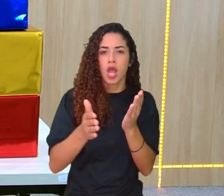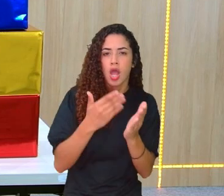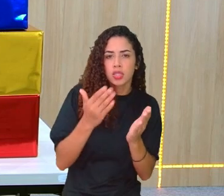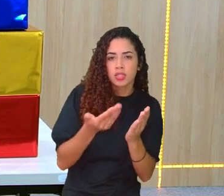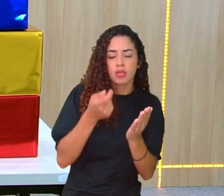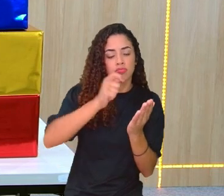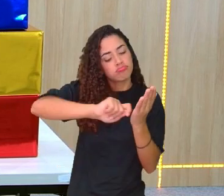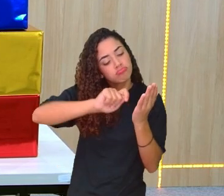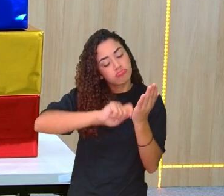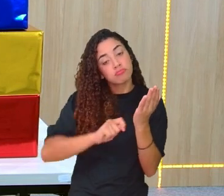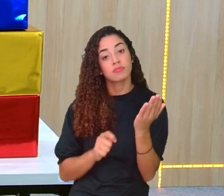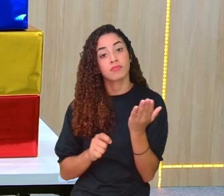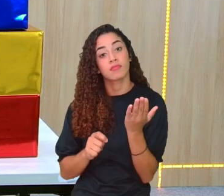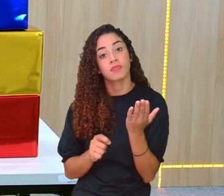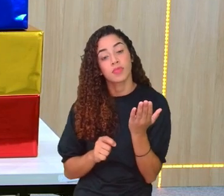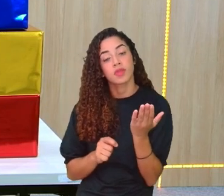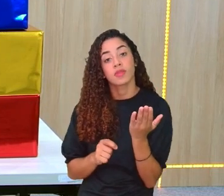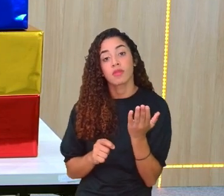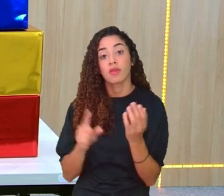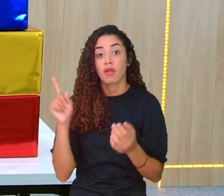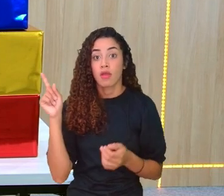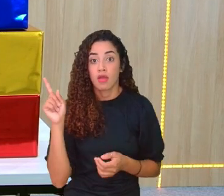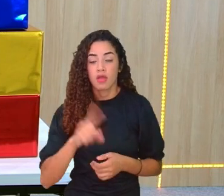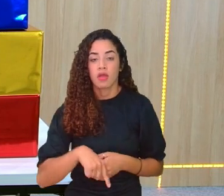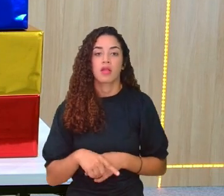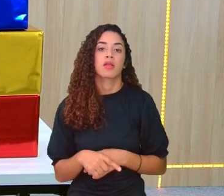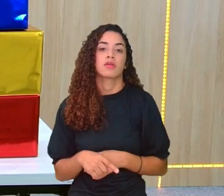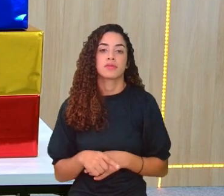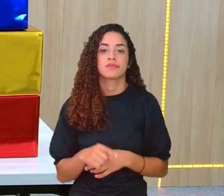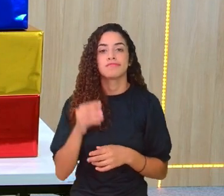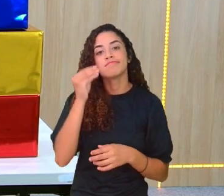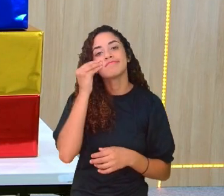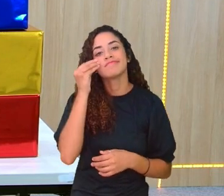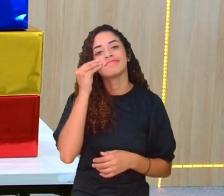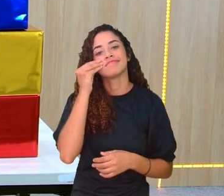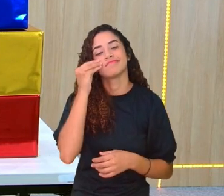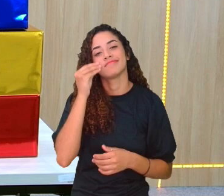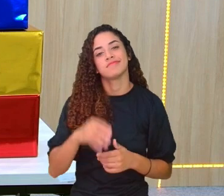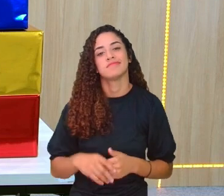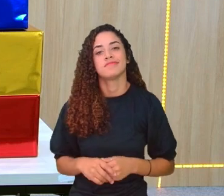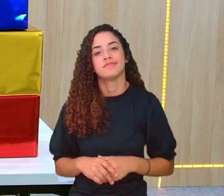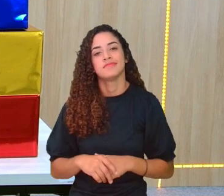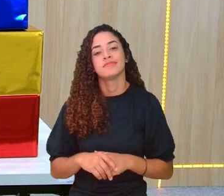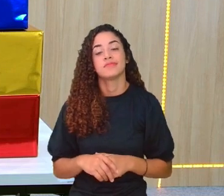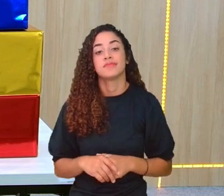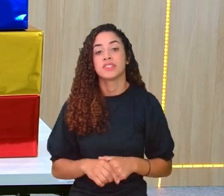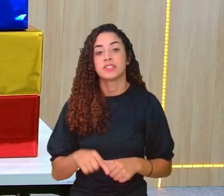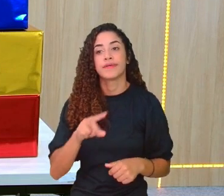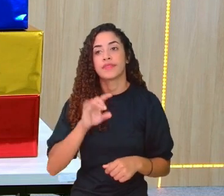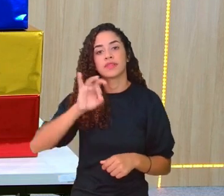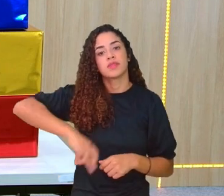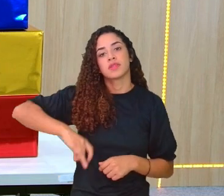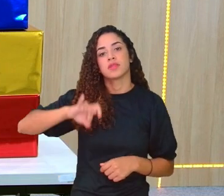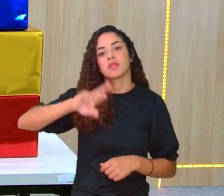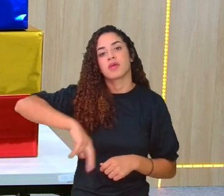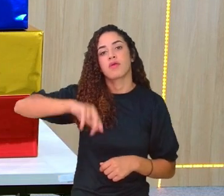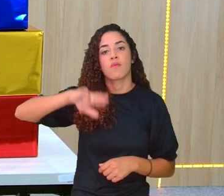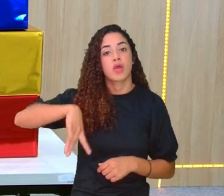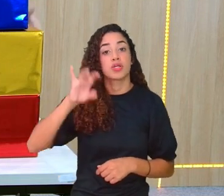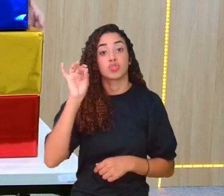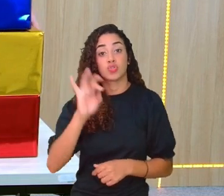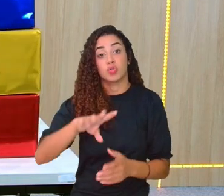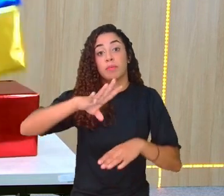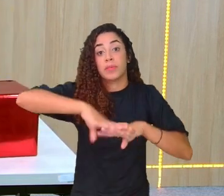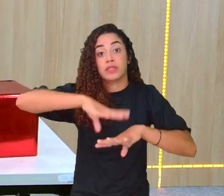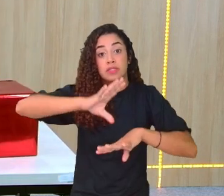borrão, fazer. É um experimento. É um experimento que vocês vão fazer não só na matemática,